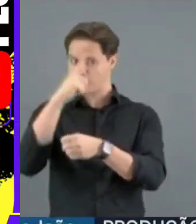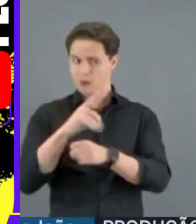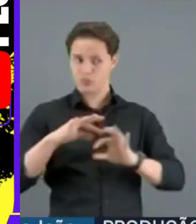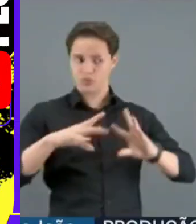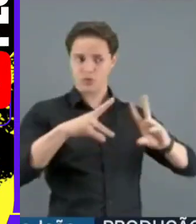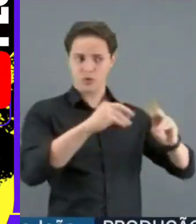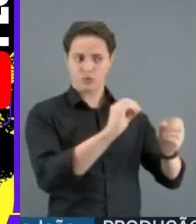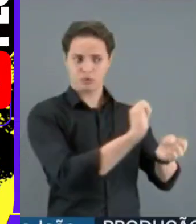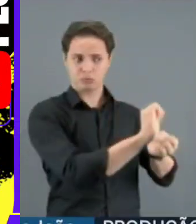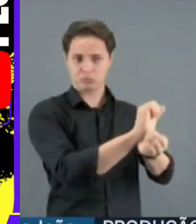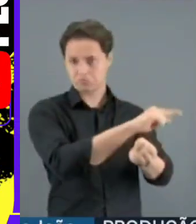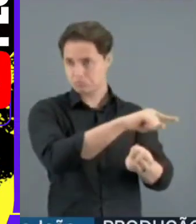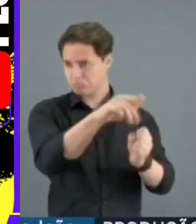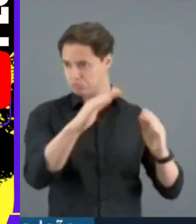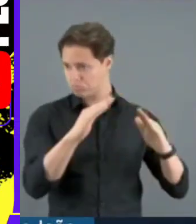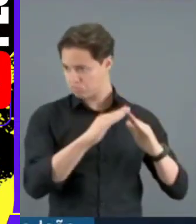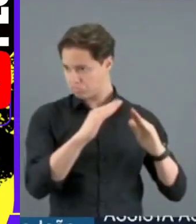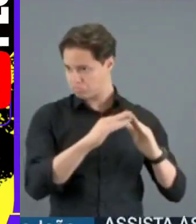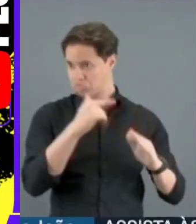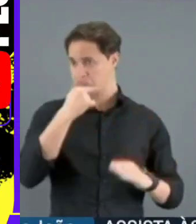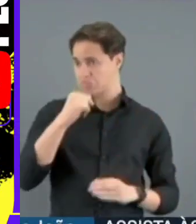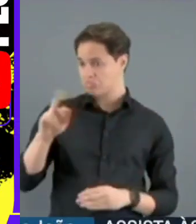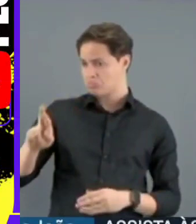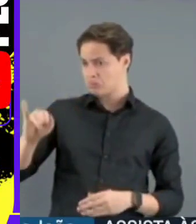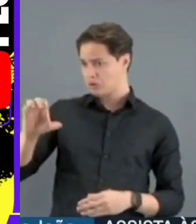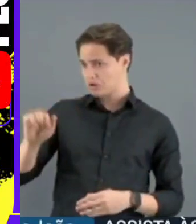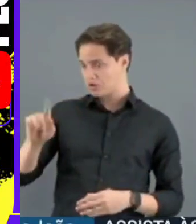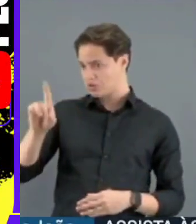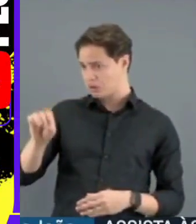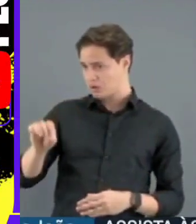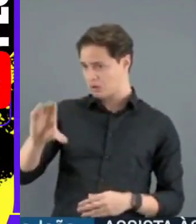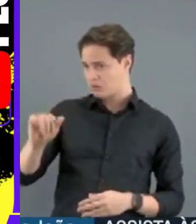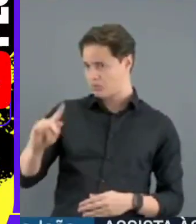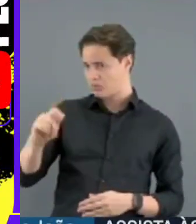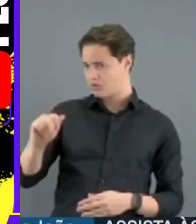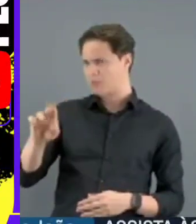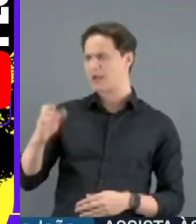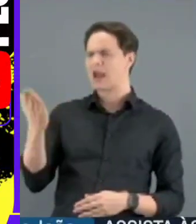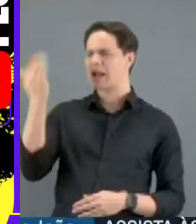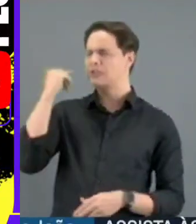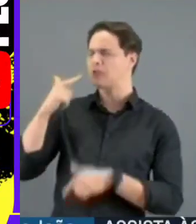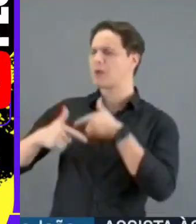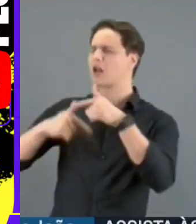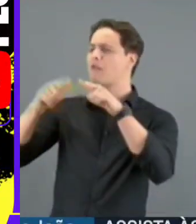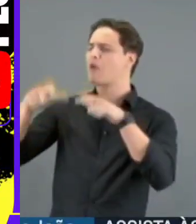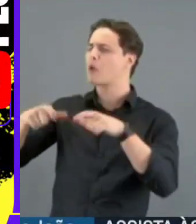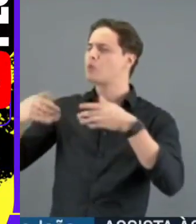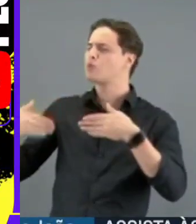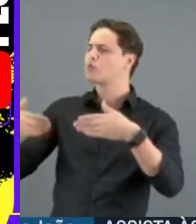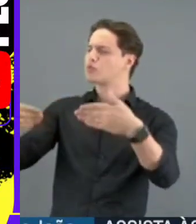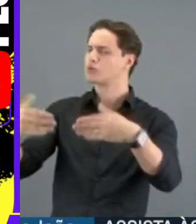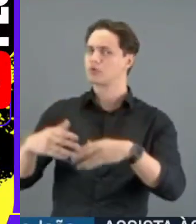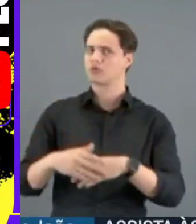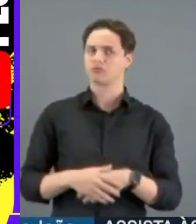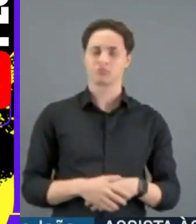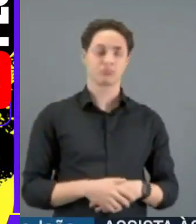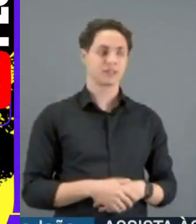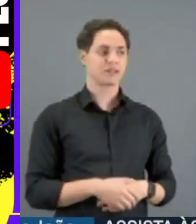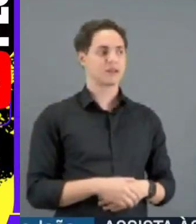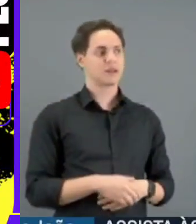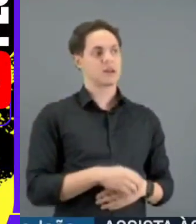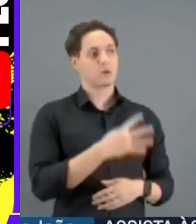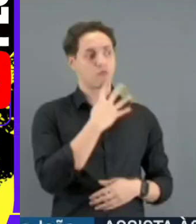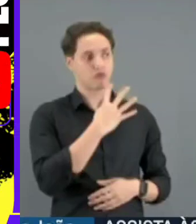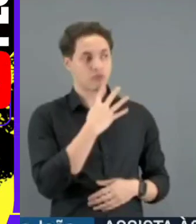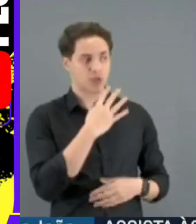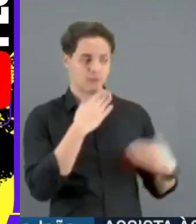de prontidão. Ricardo Capelli, antes de ser interventor, ele trabalhava em que ministério? Silêncio, que eu tenho conhecimento do Ministério da